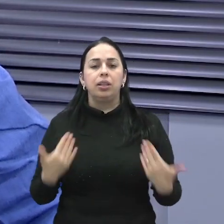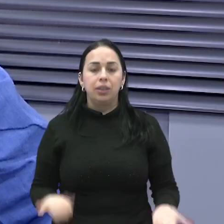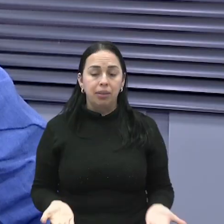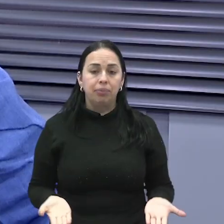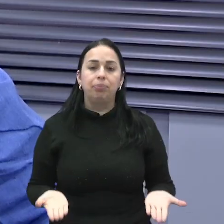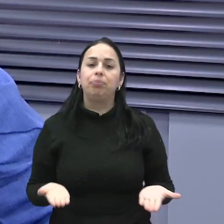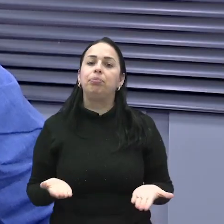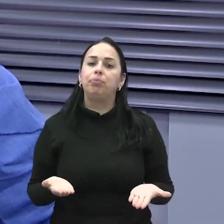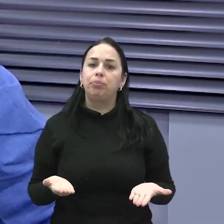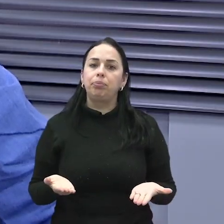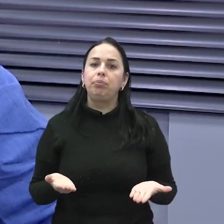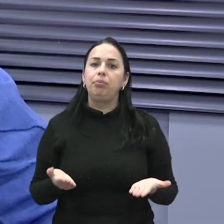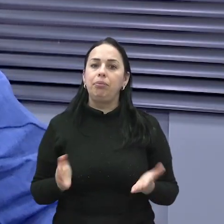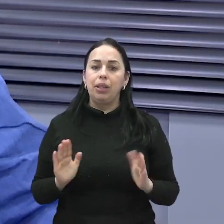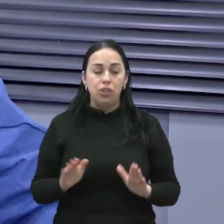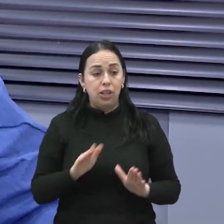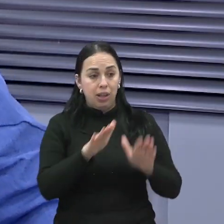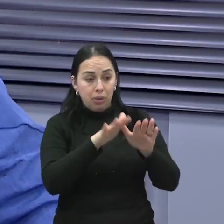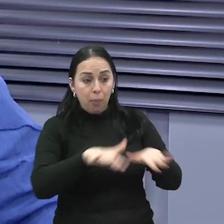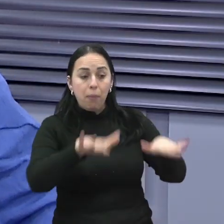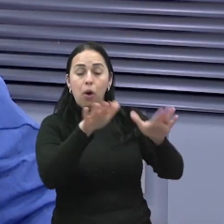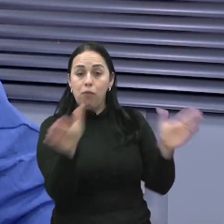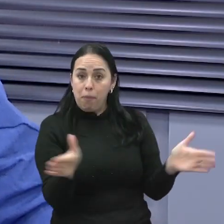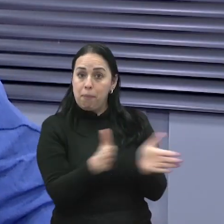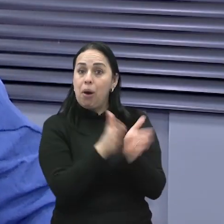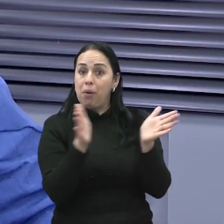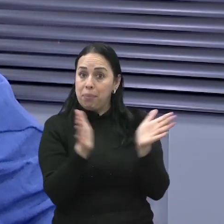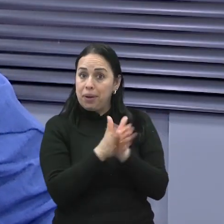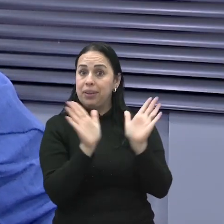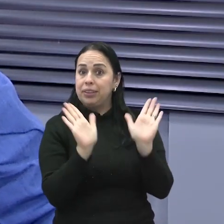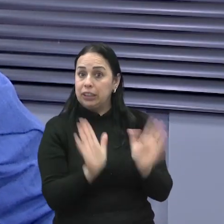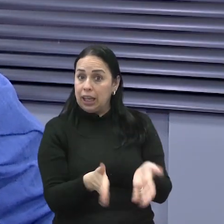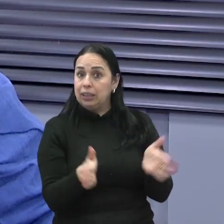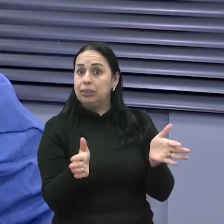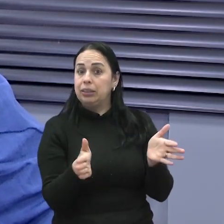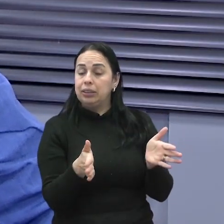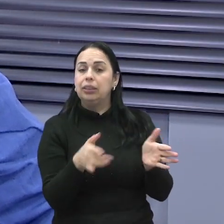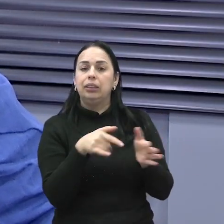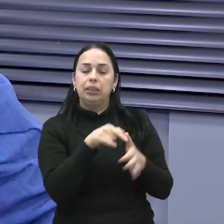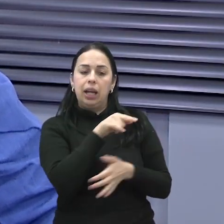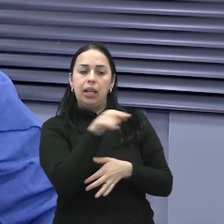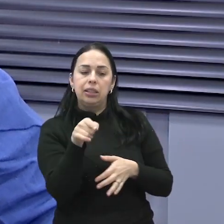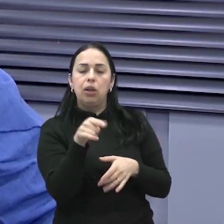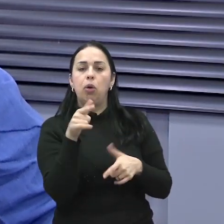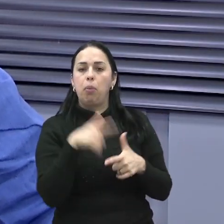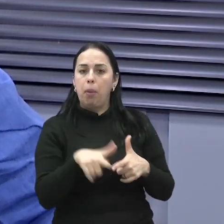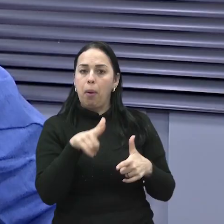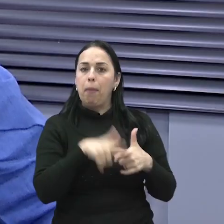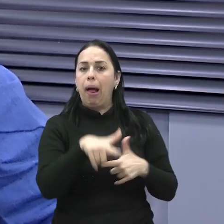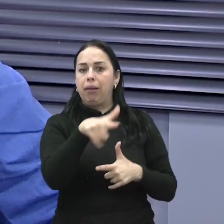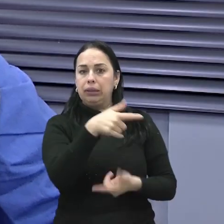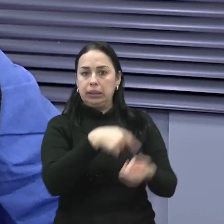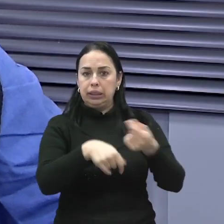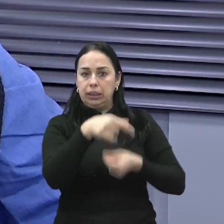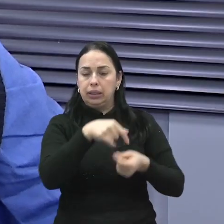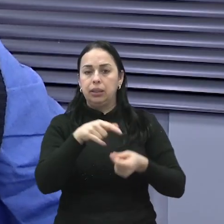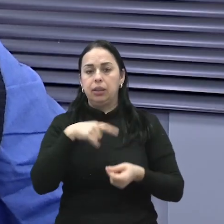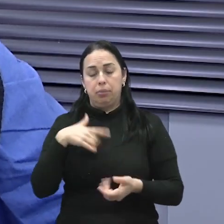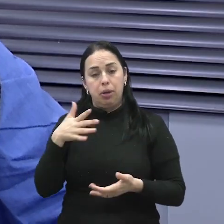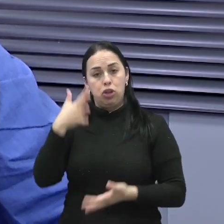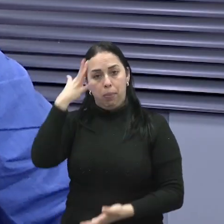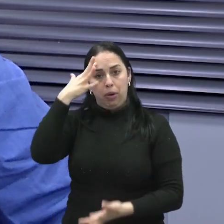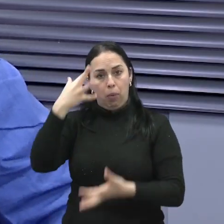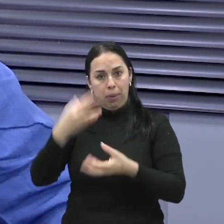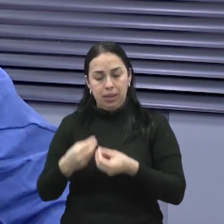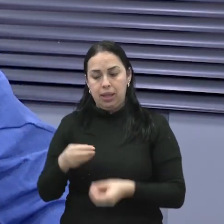seja, então nós estamos falando já de uma população carente, já com condições, com dificuldades financeiras,